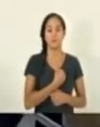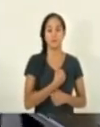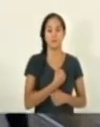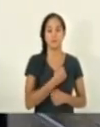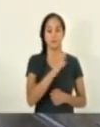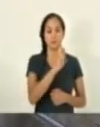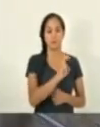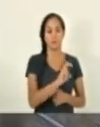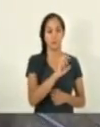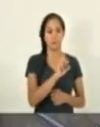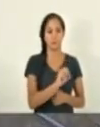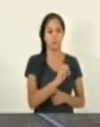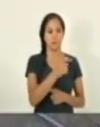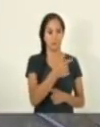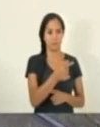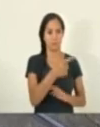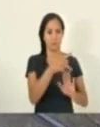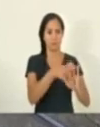número 507.